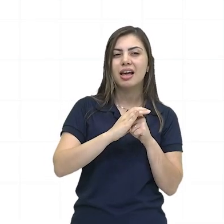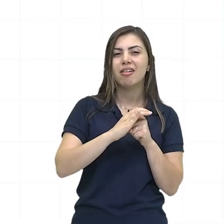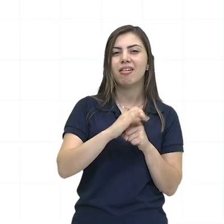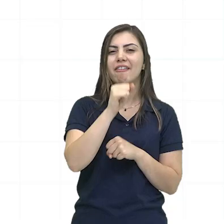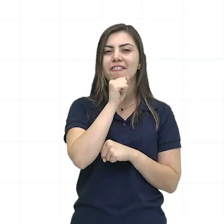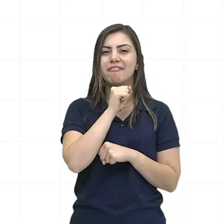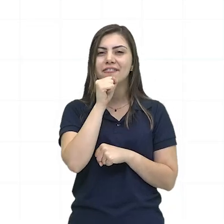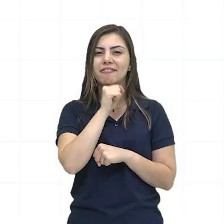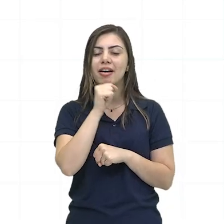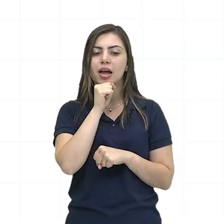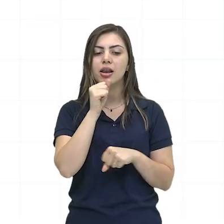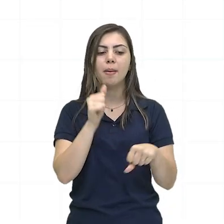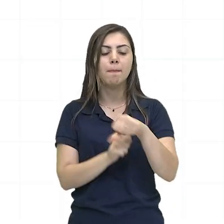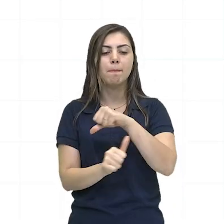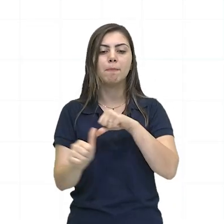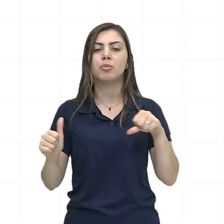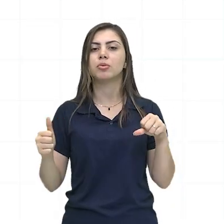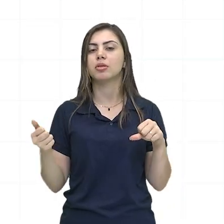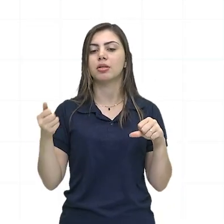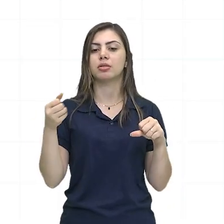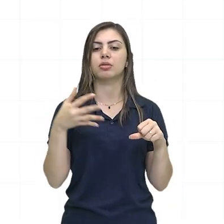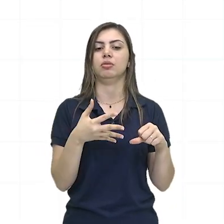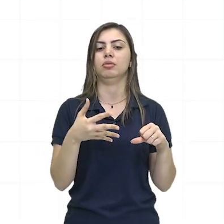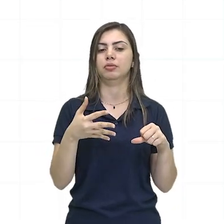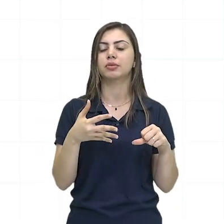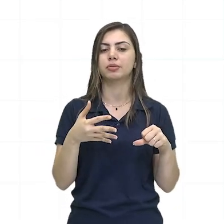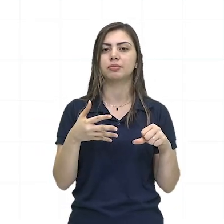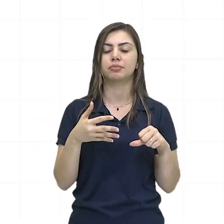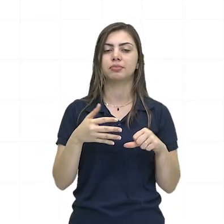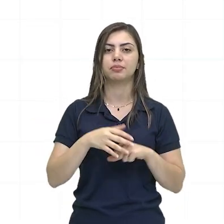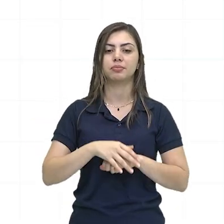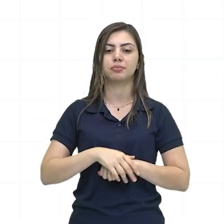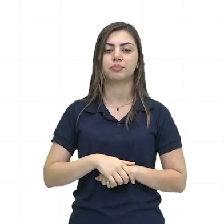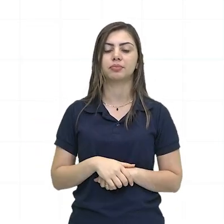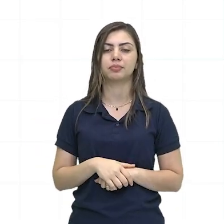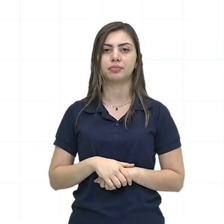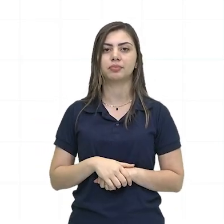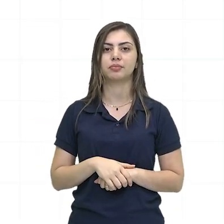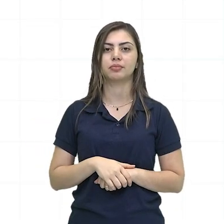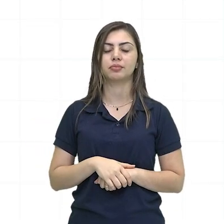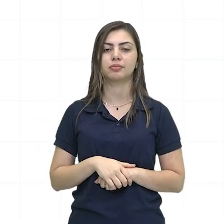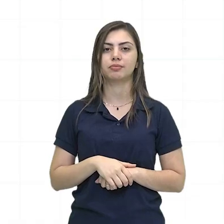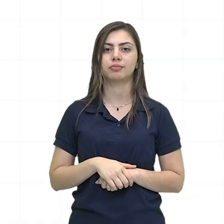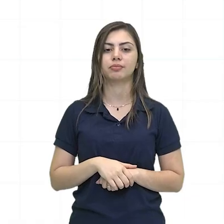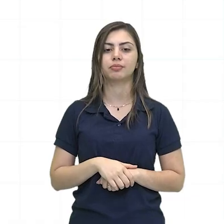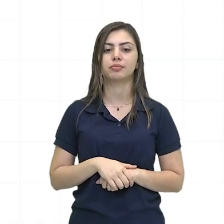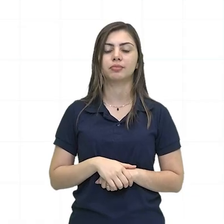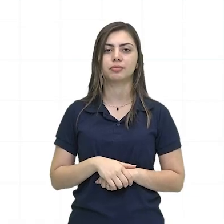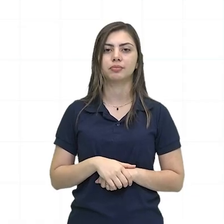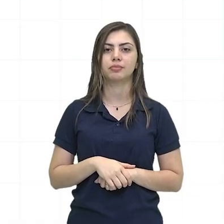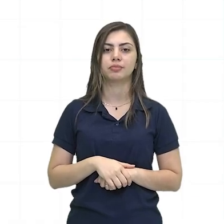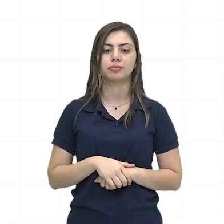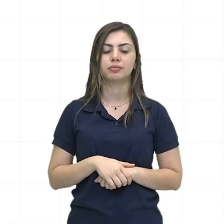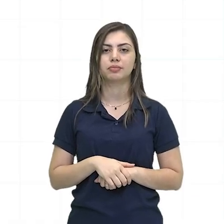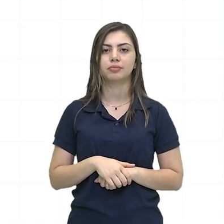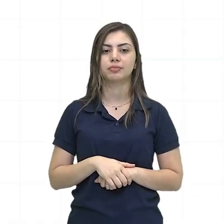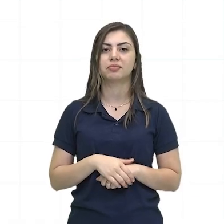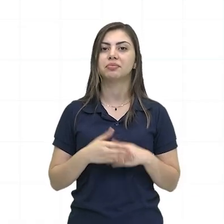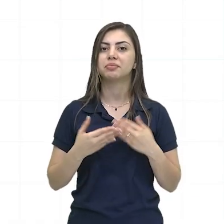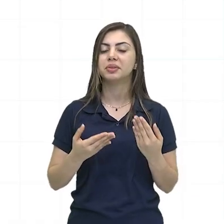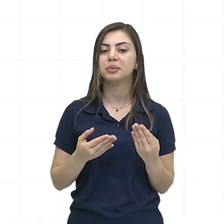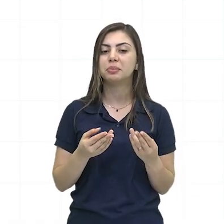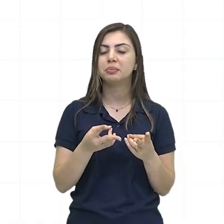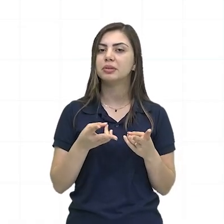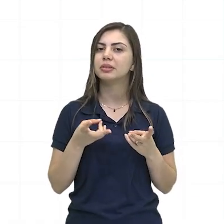né, os componentes velhos ou restos celulares, para permitir a renovação. Ou seja, olha